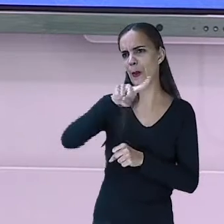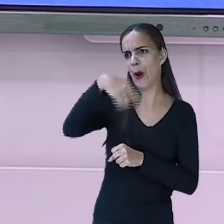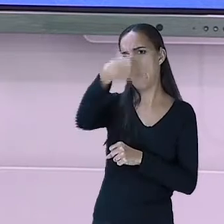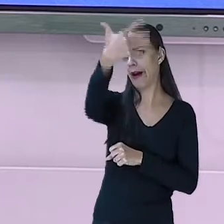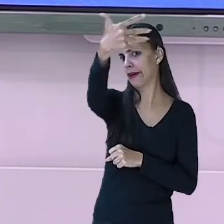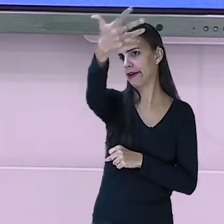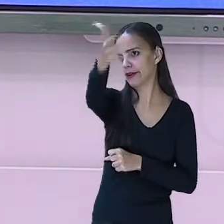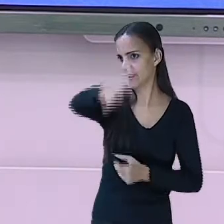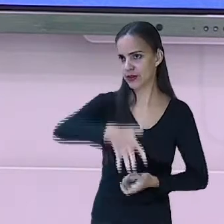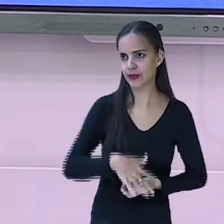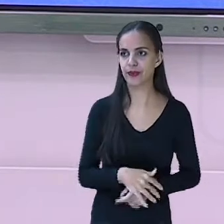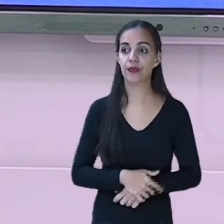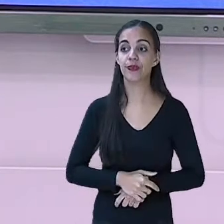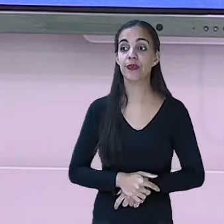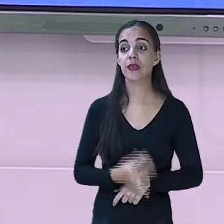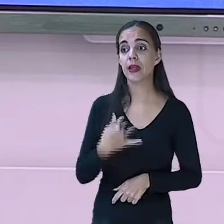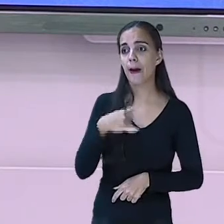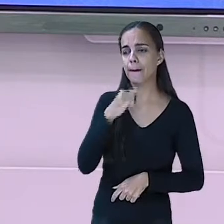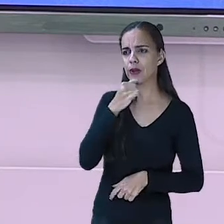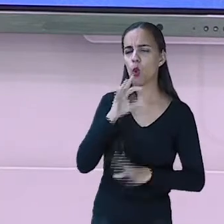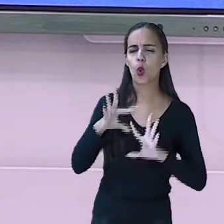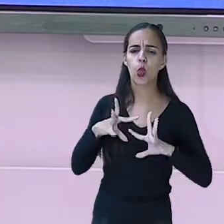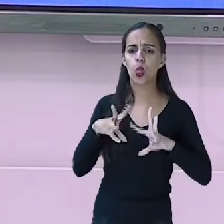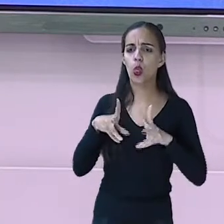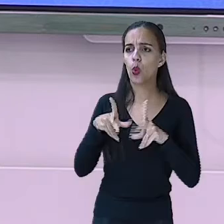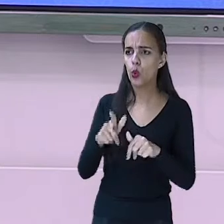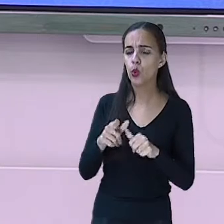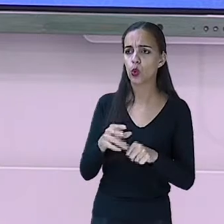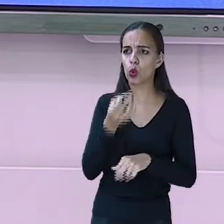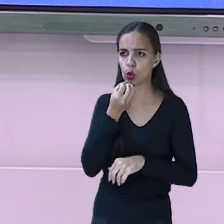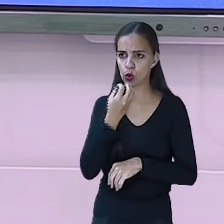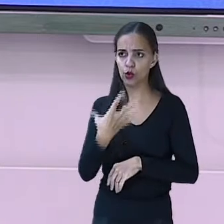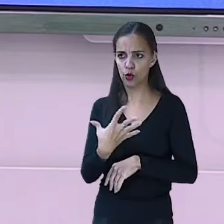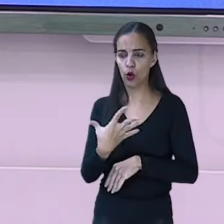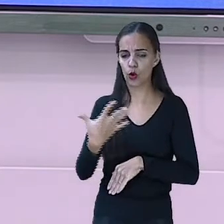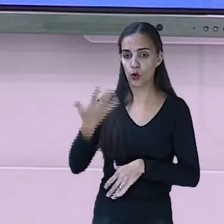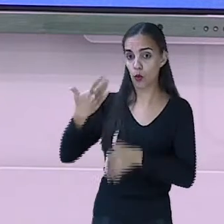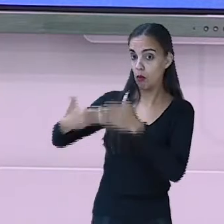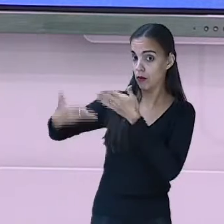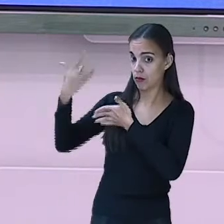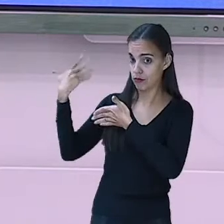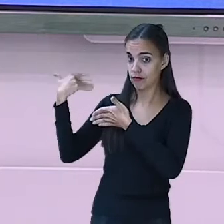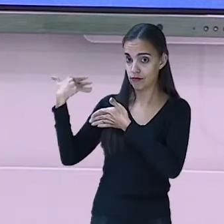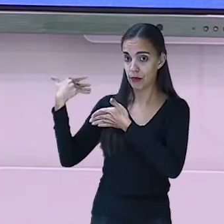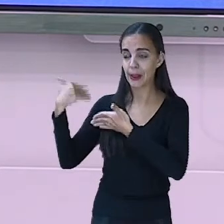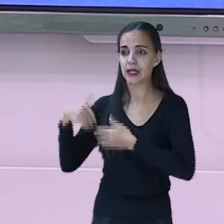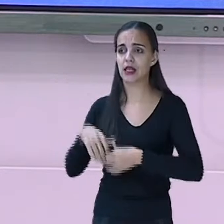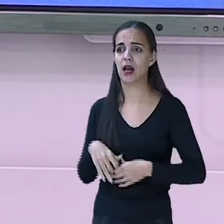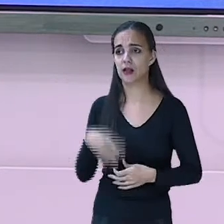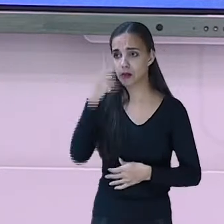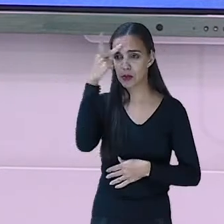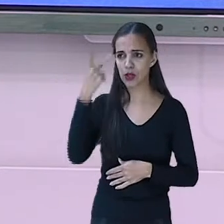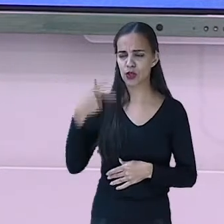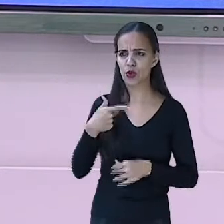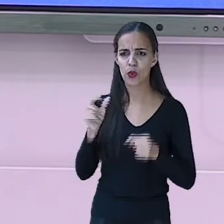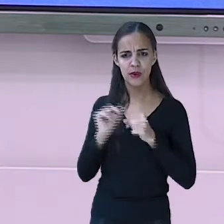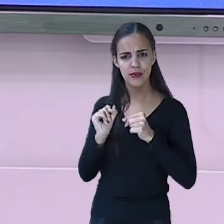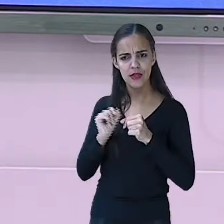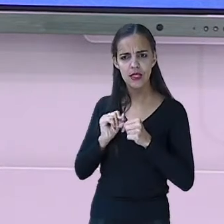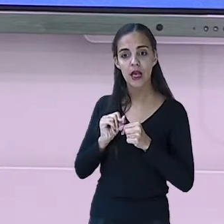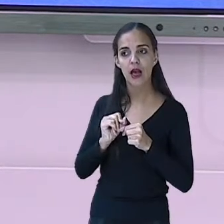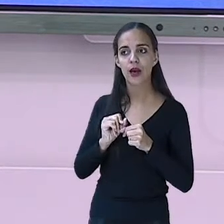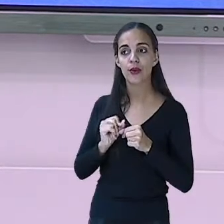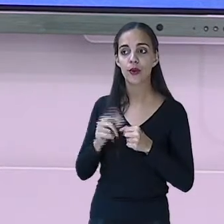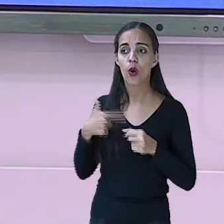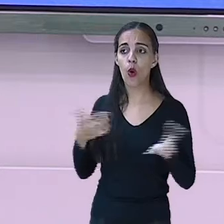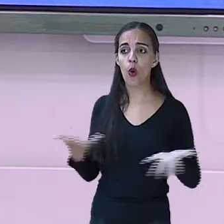tudo o de bom que as gerações anteriores tiveram? Será? Será